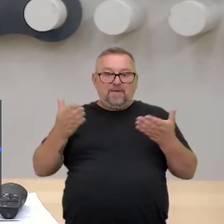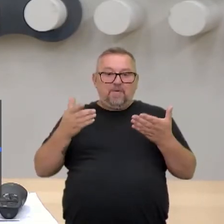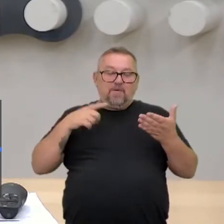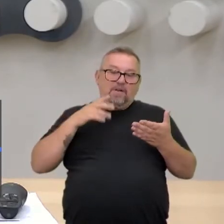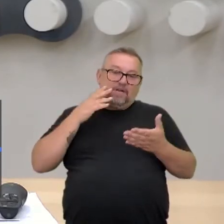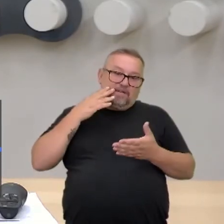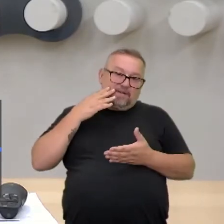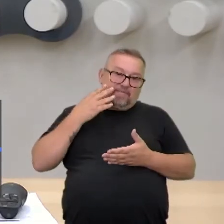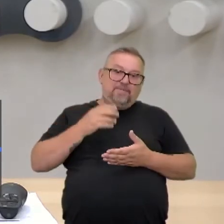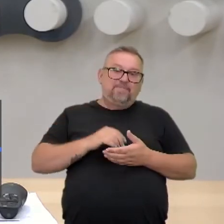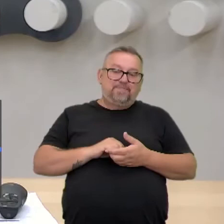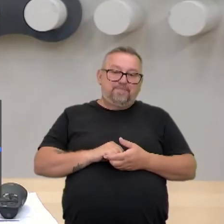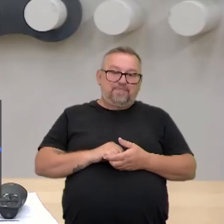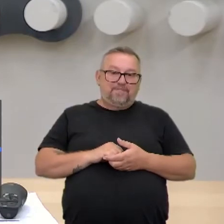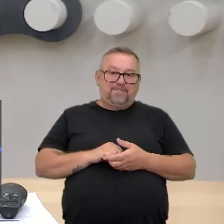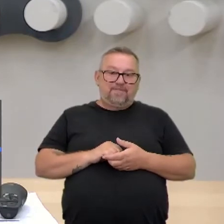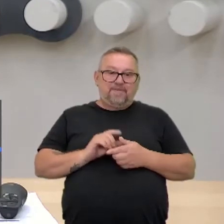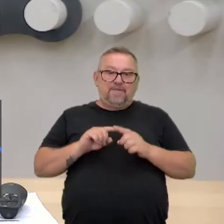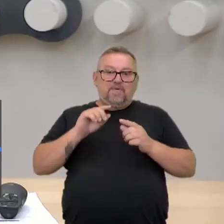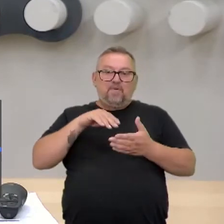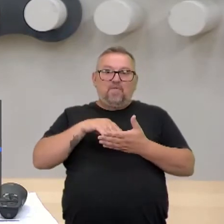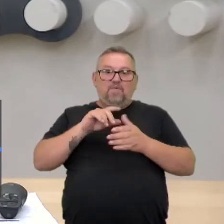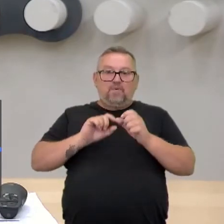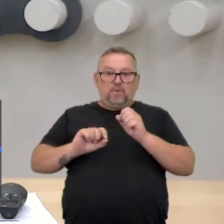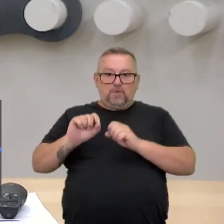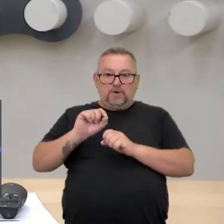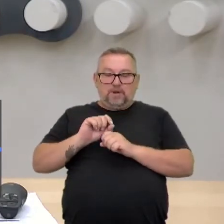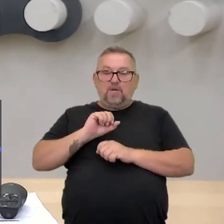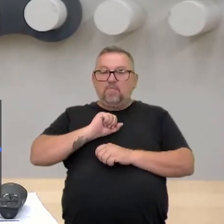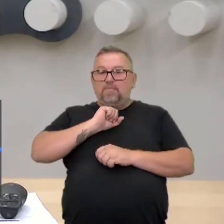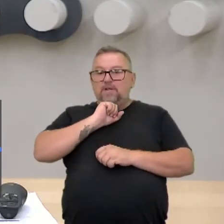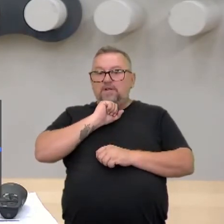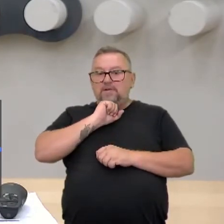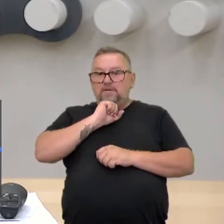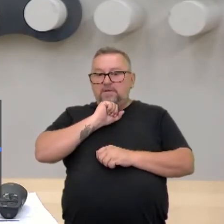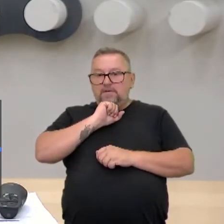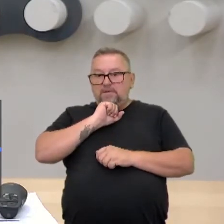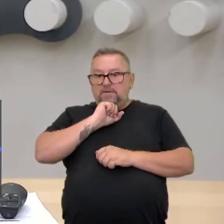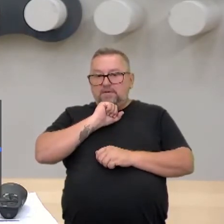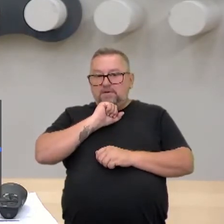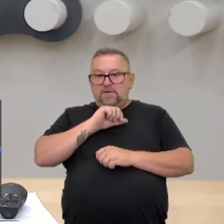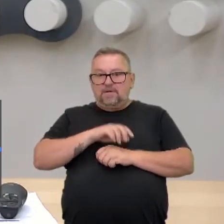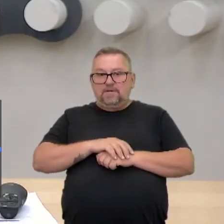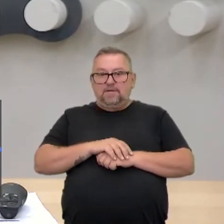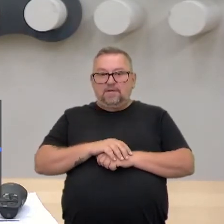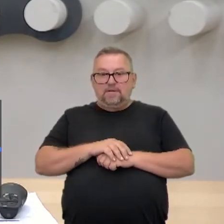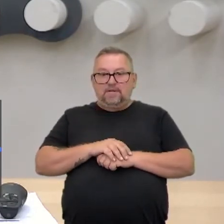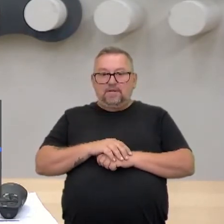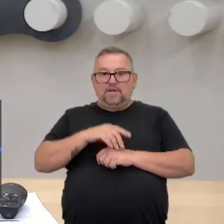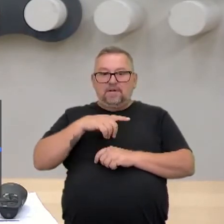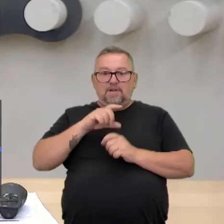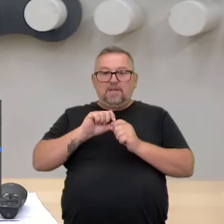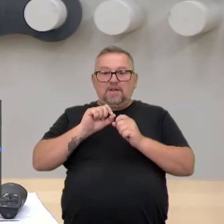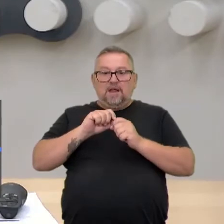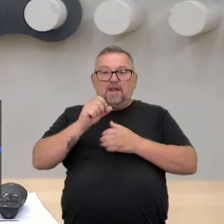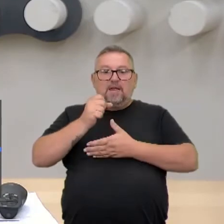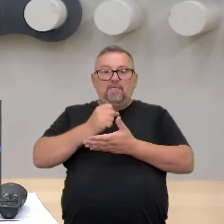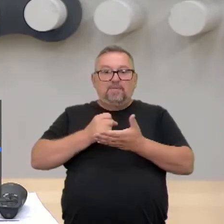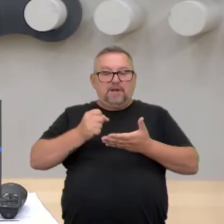eles têm acesso a elas no fundo no fundo pessoal que o portão tá fazendo quando ele criou o mito da caverna é